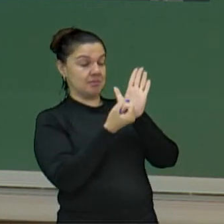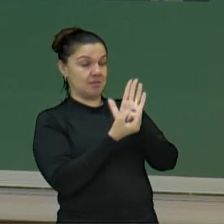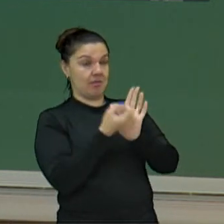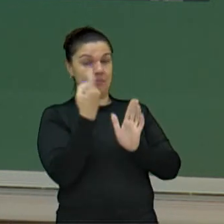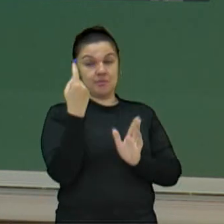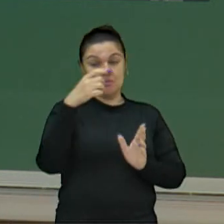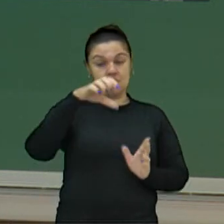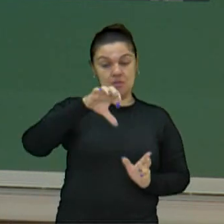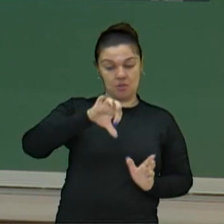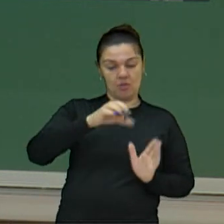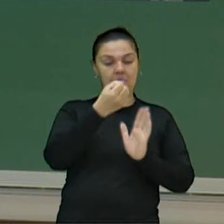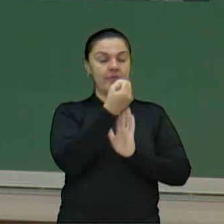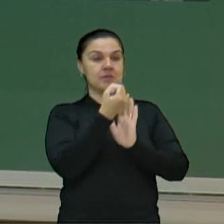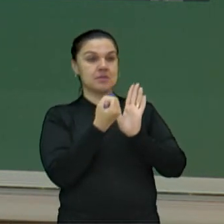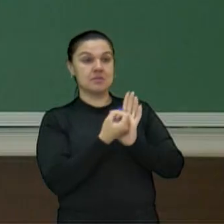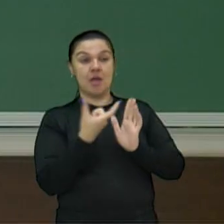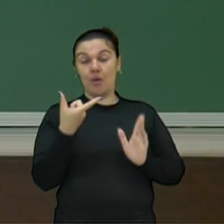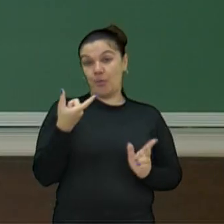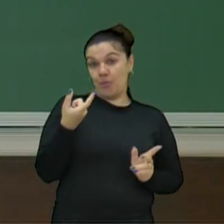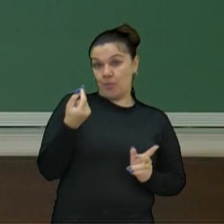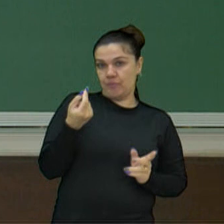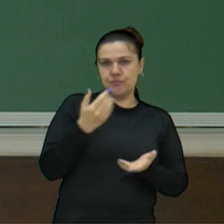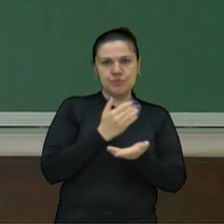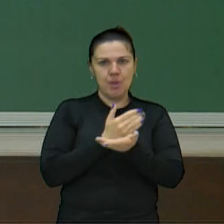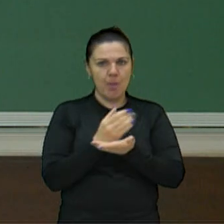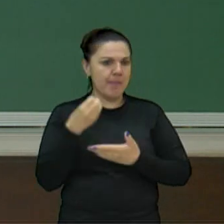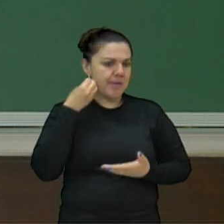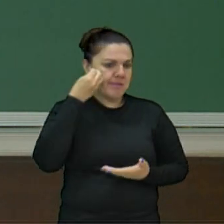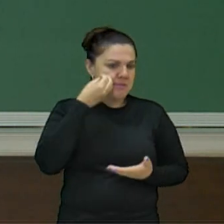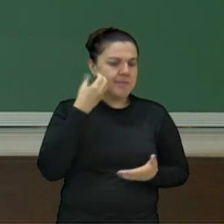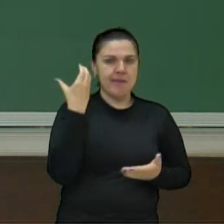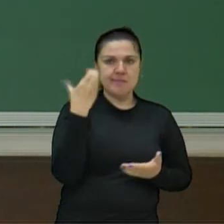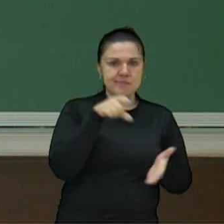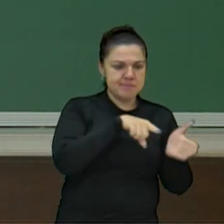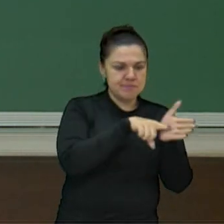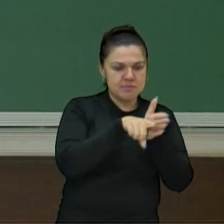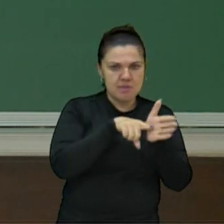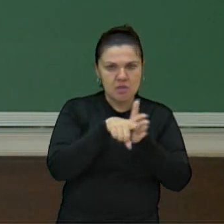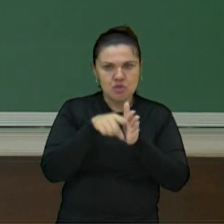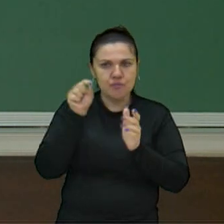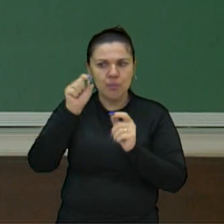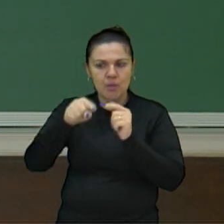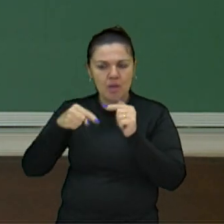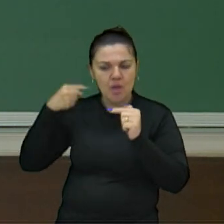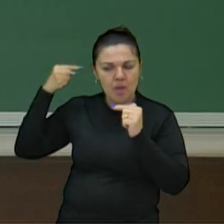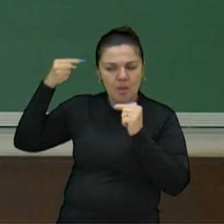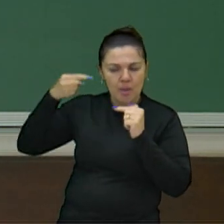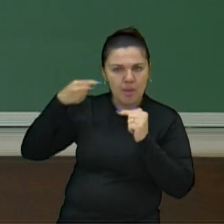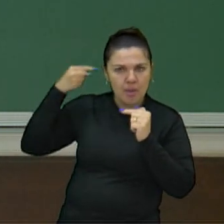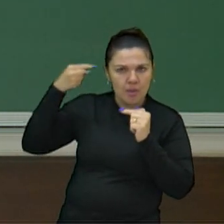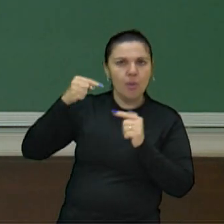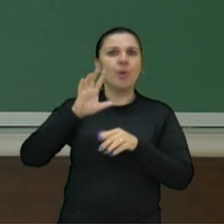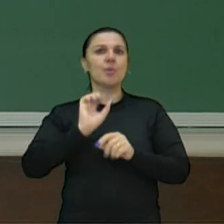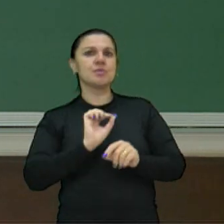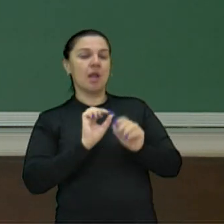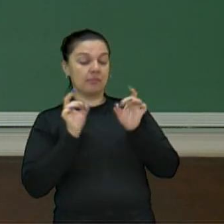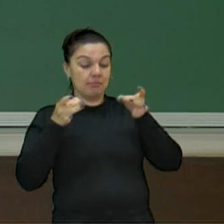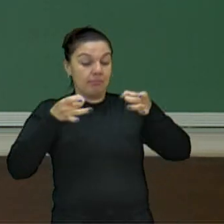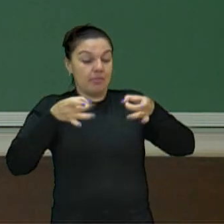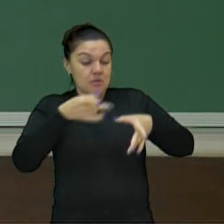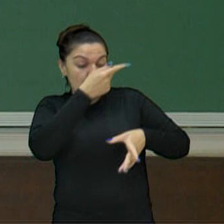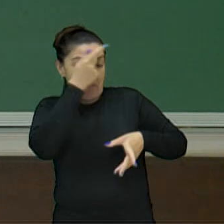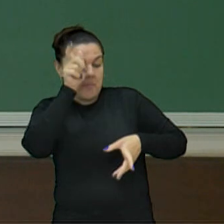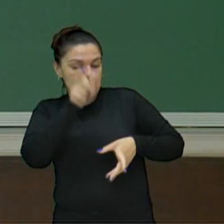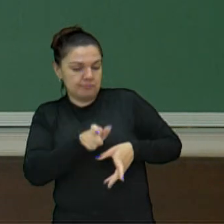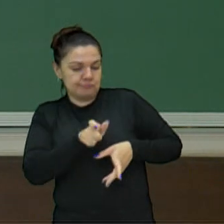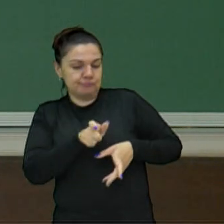século XX surge a experiência científica da loucura. É ali que o louco, ele deixa de ser um sujeito e ele passa a ser adotado como